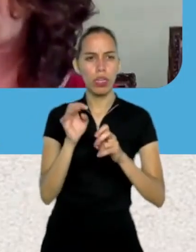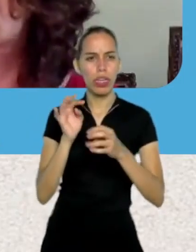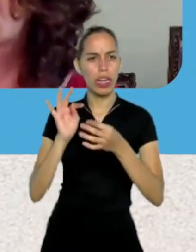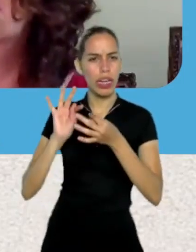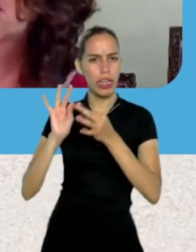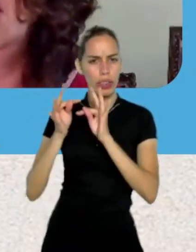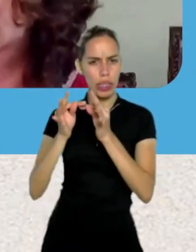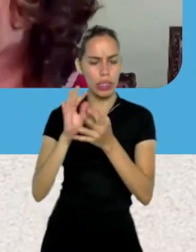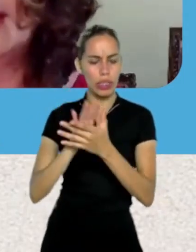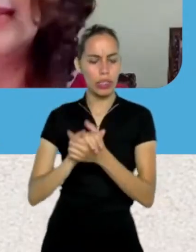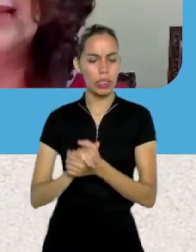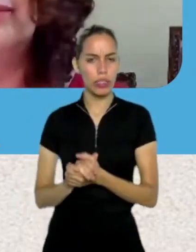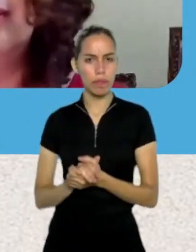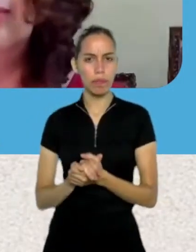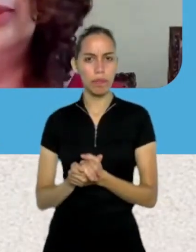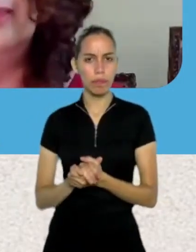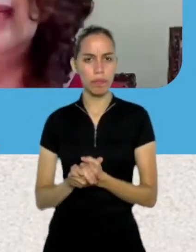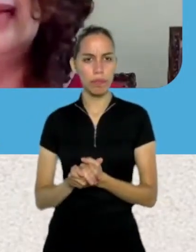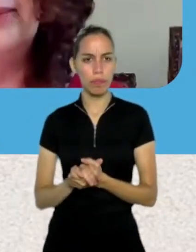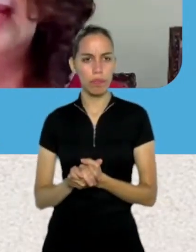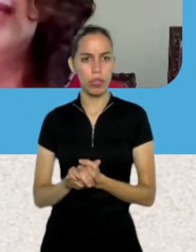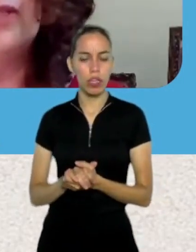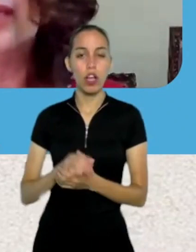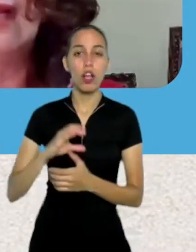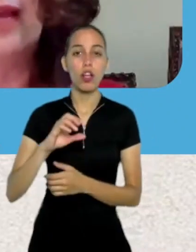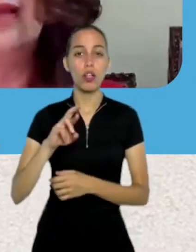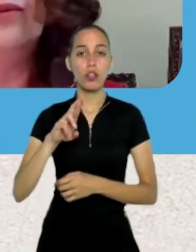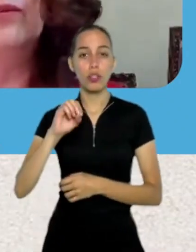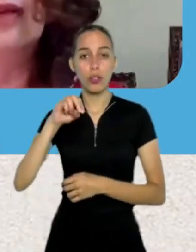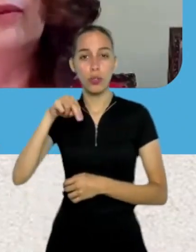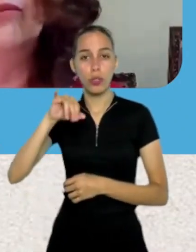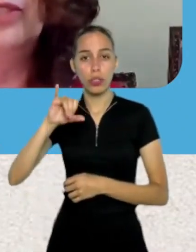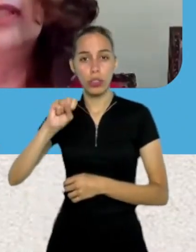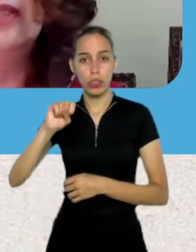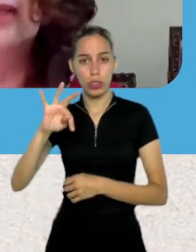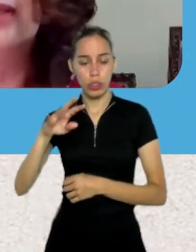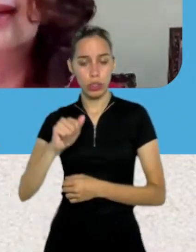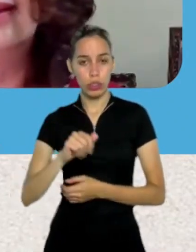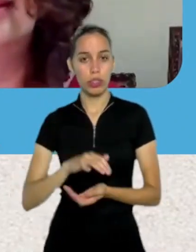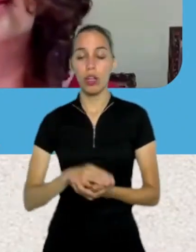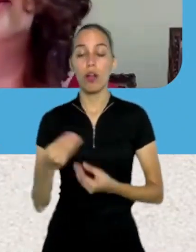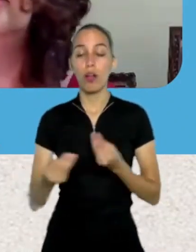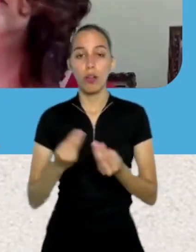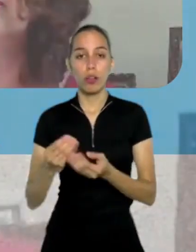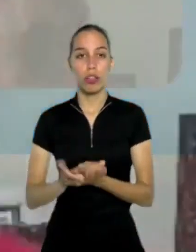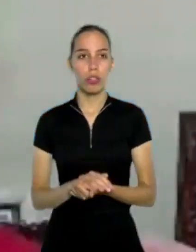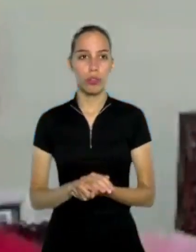Olha, eu comecei a escrever muito empiricamente, assim, né? Eu não tinha